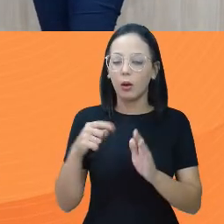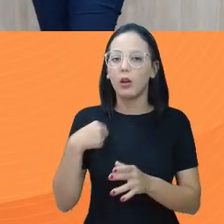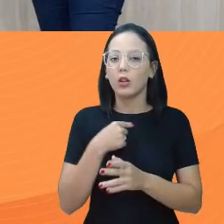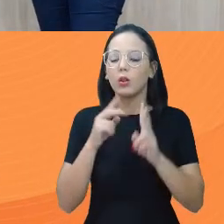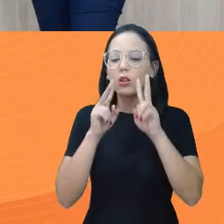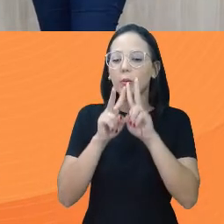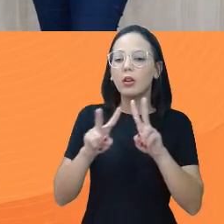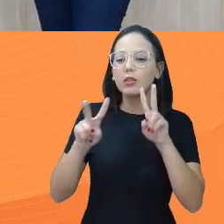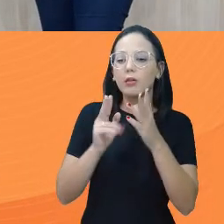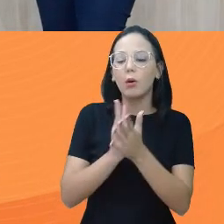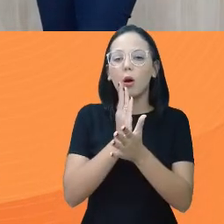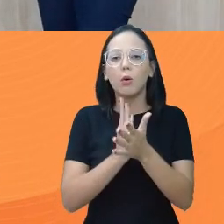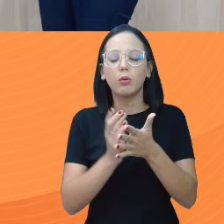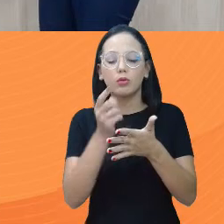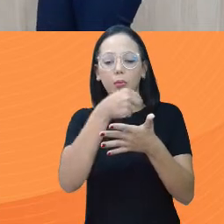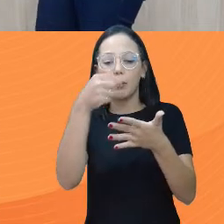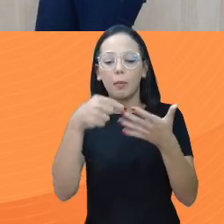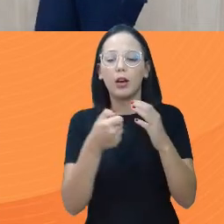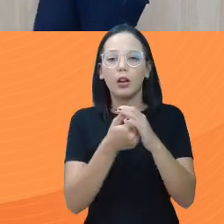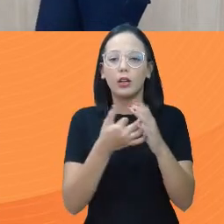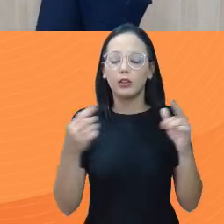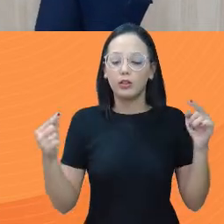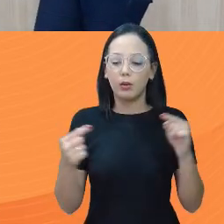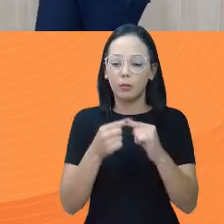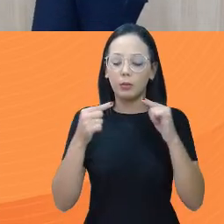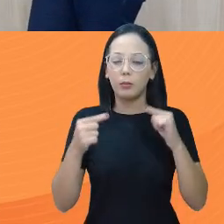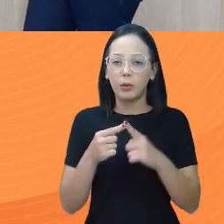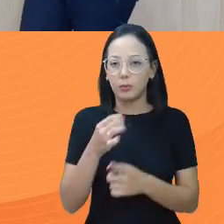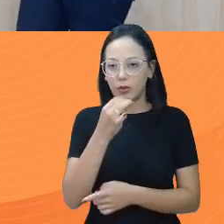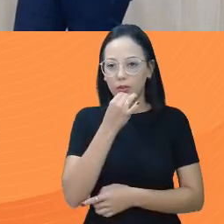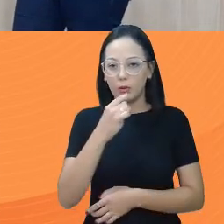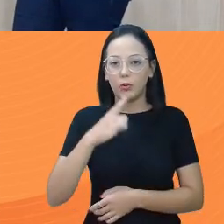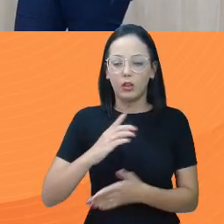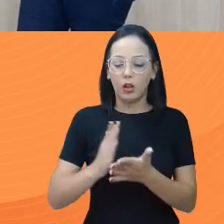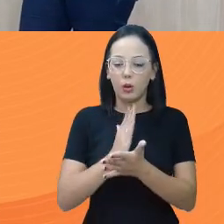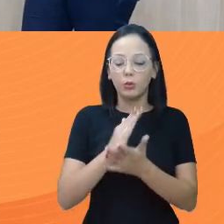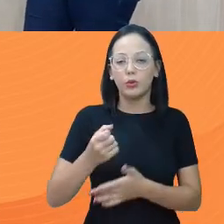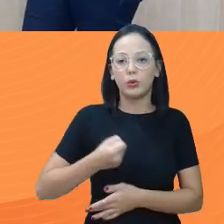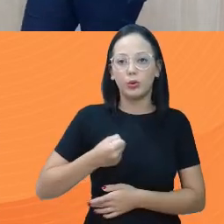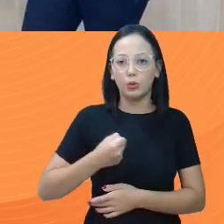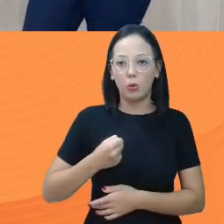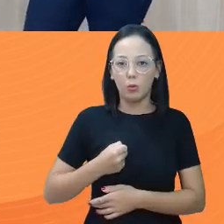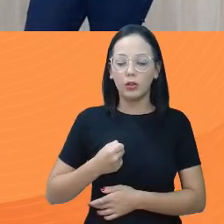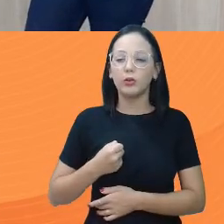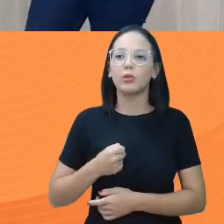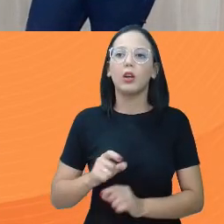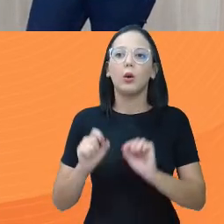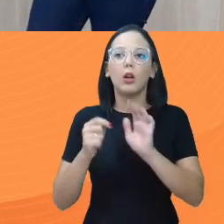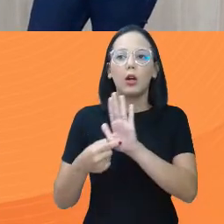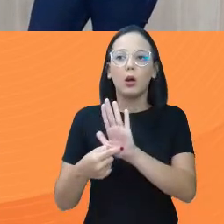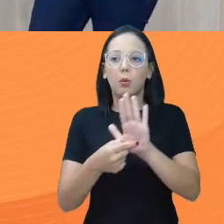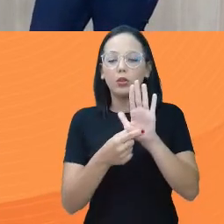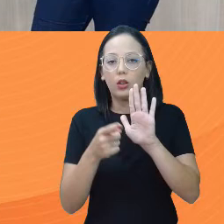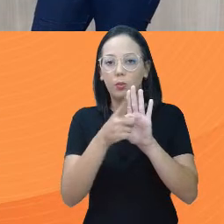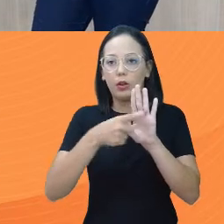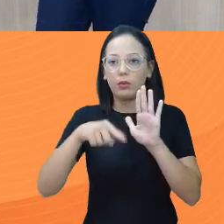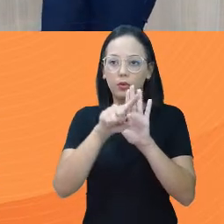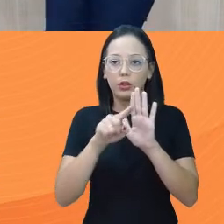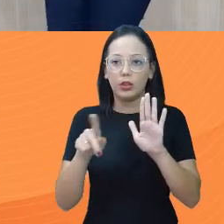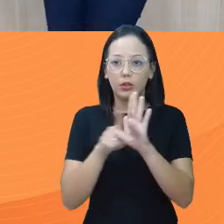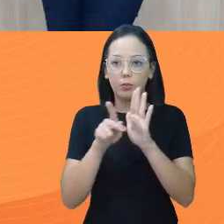algumas características em comum. Existem, por exemplo, números que estão aí nessa parte de cima, né, destacados para vocês